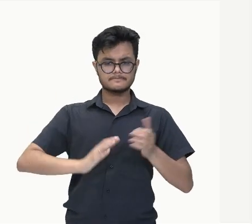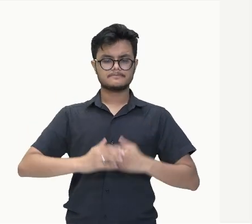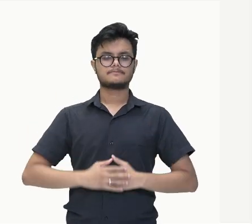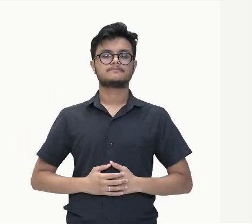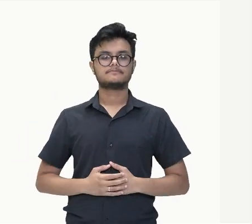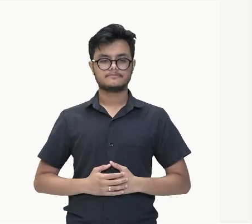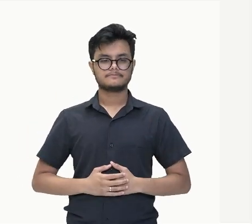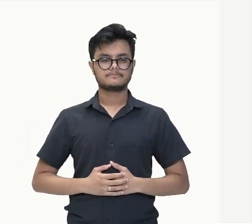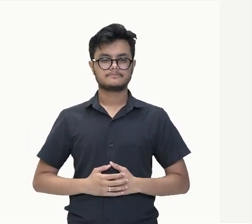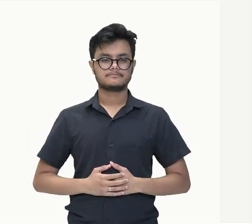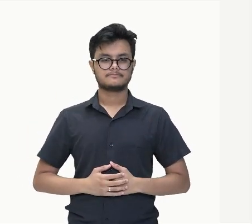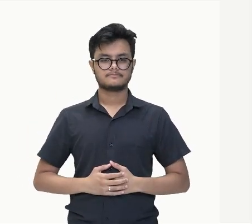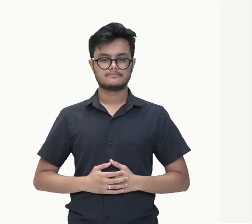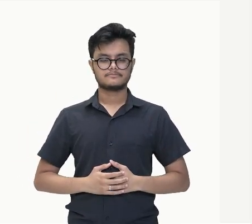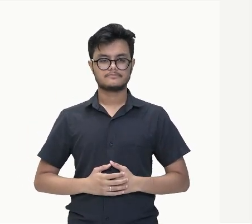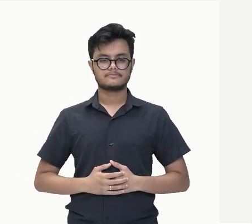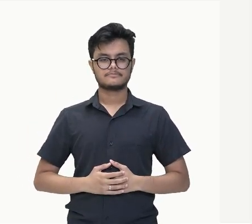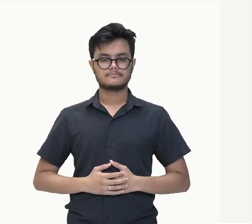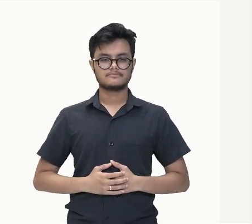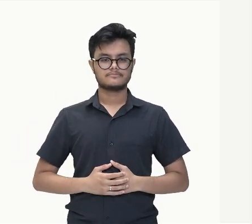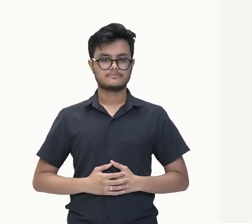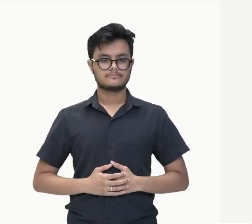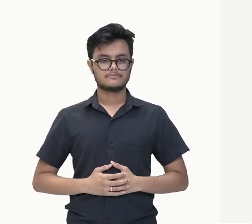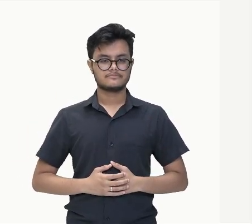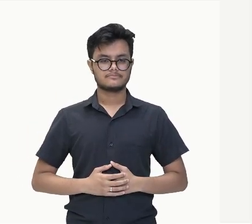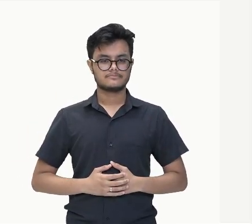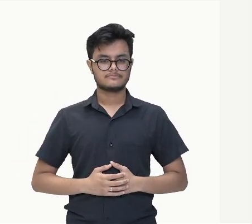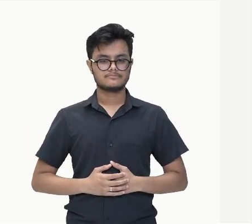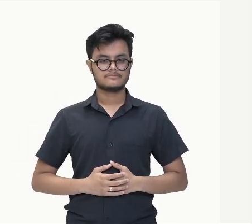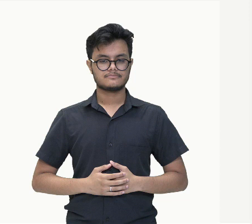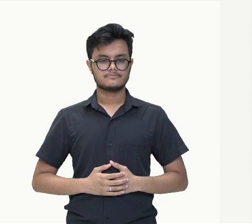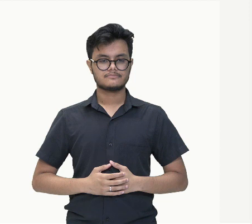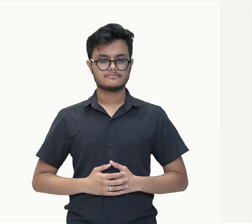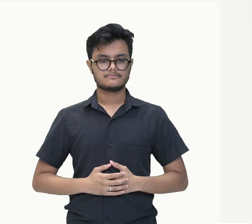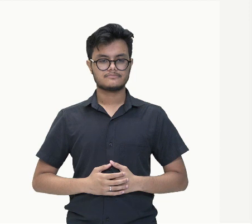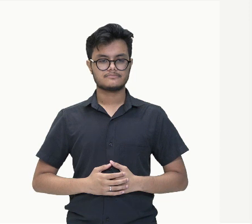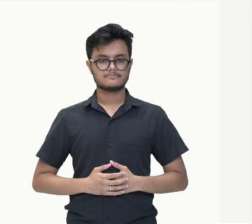Para eu encontrar o valor da coordenada x,